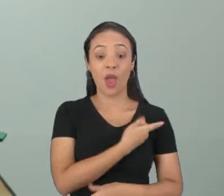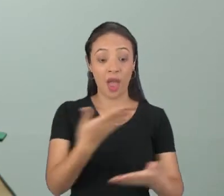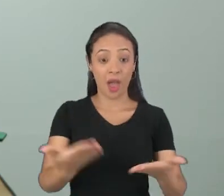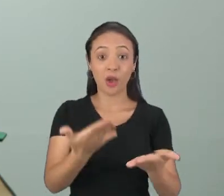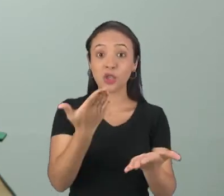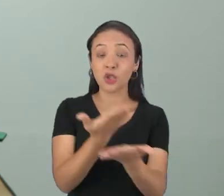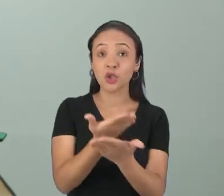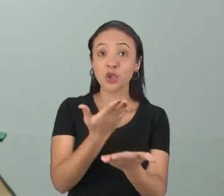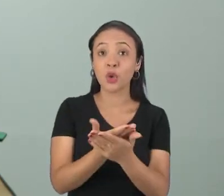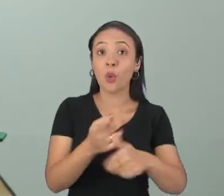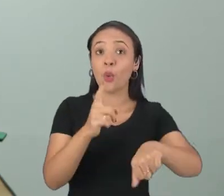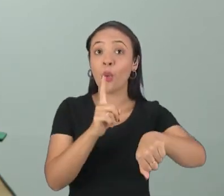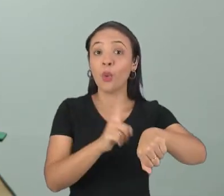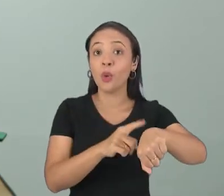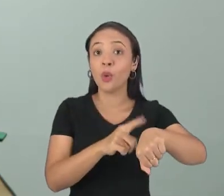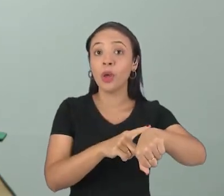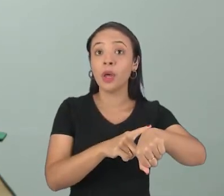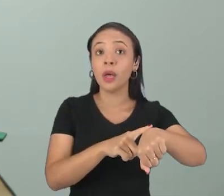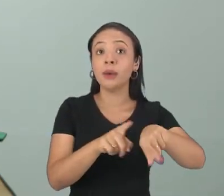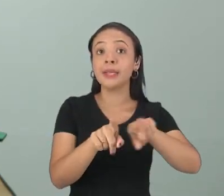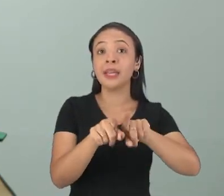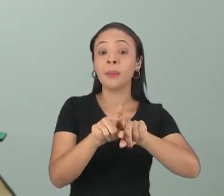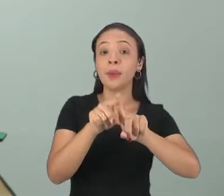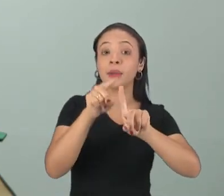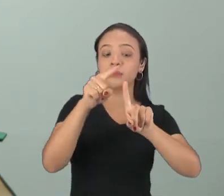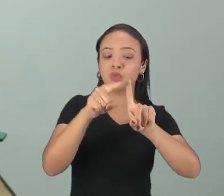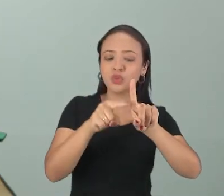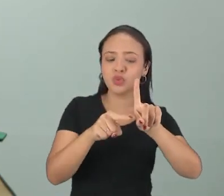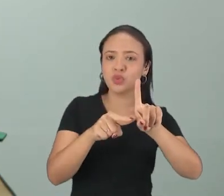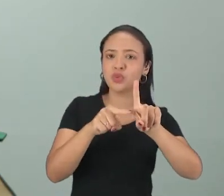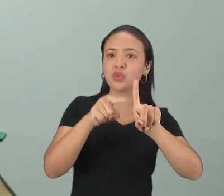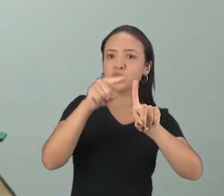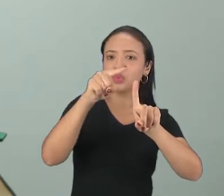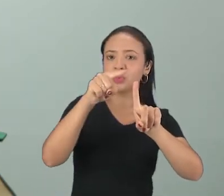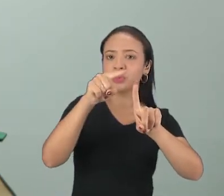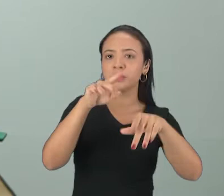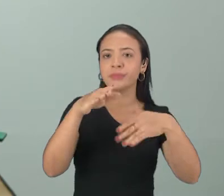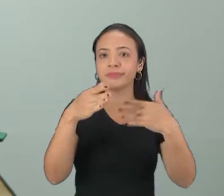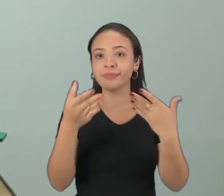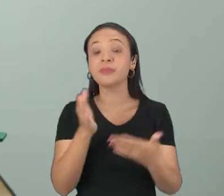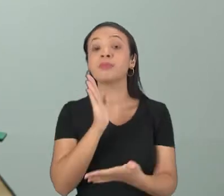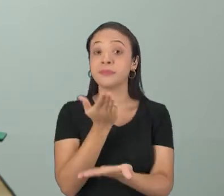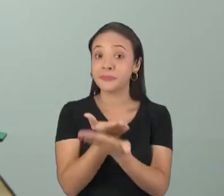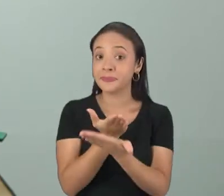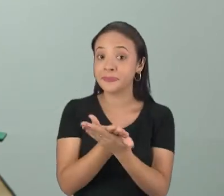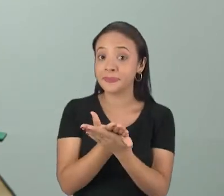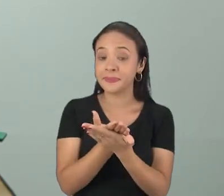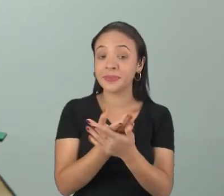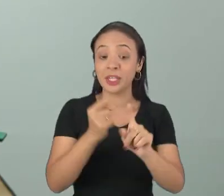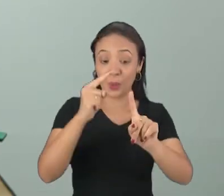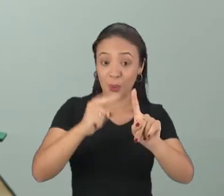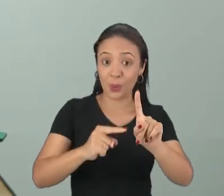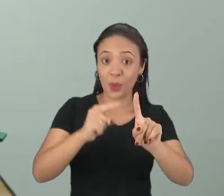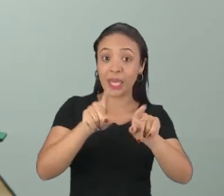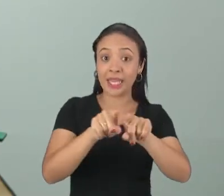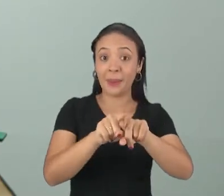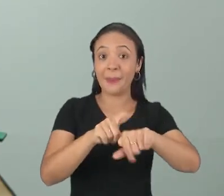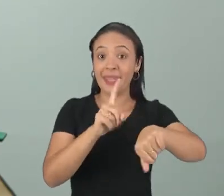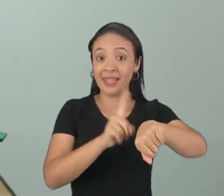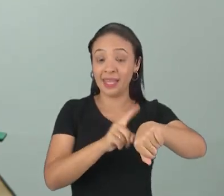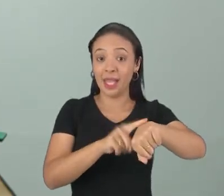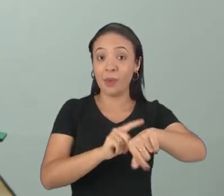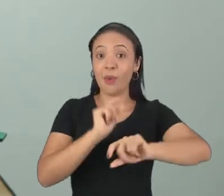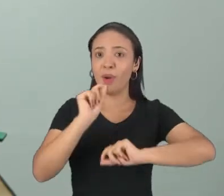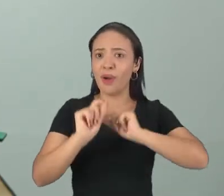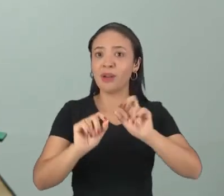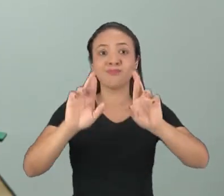sobre medidas de temperaturas e medidas de tempo. E nós já vimos que medidas de temperatura e medida de tempo